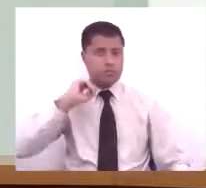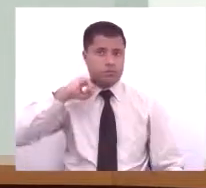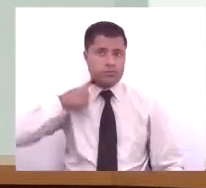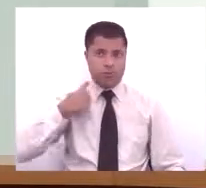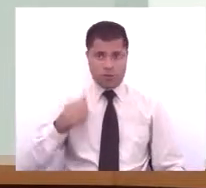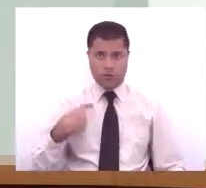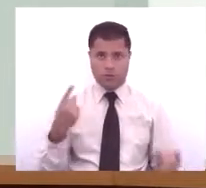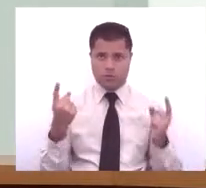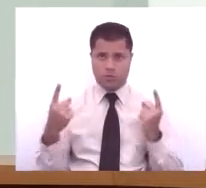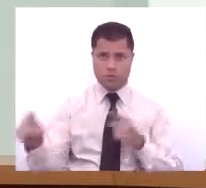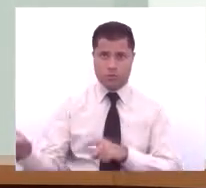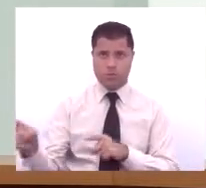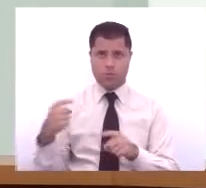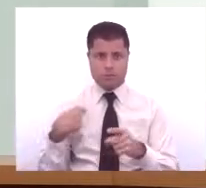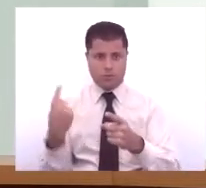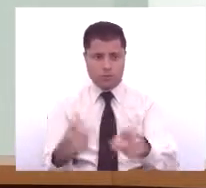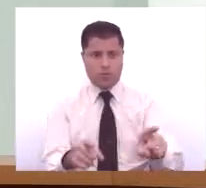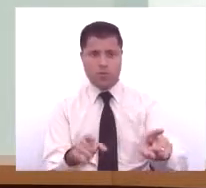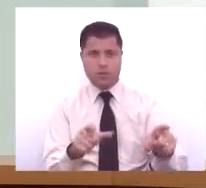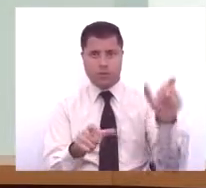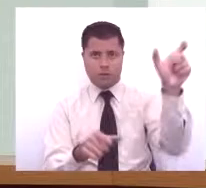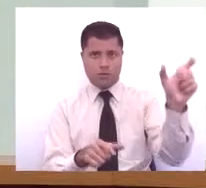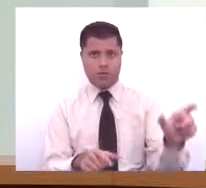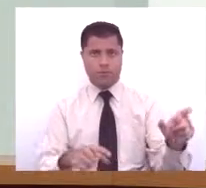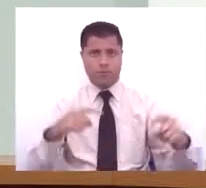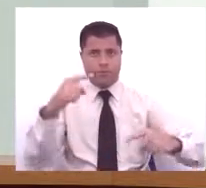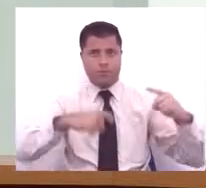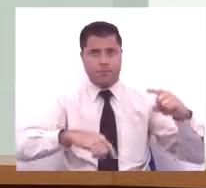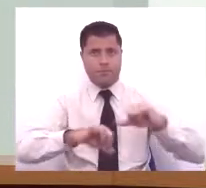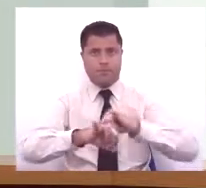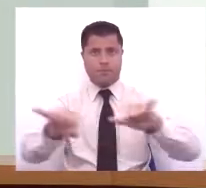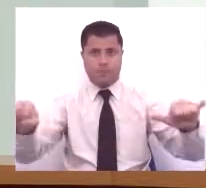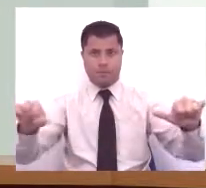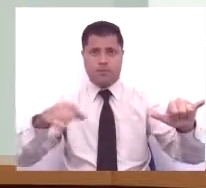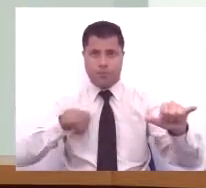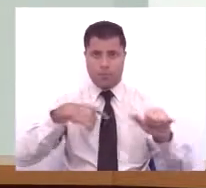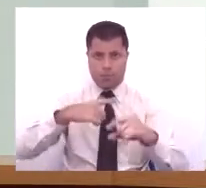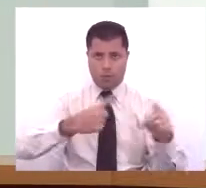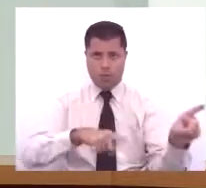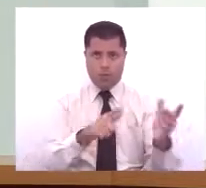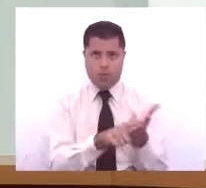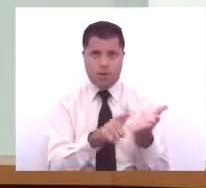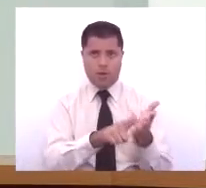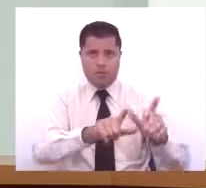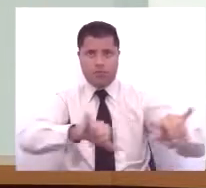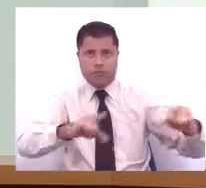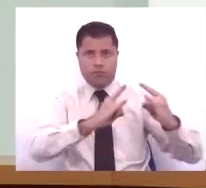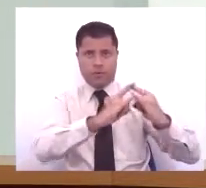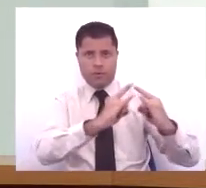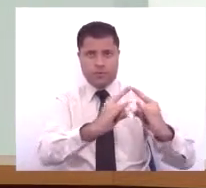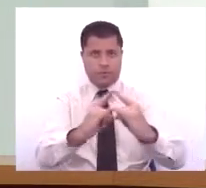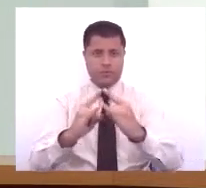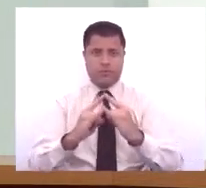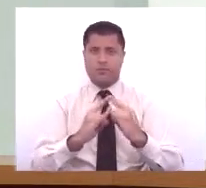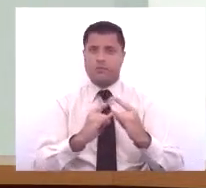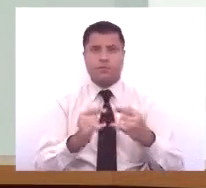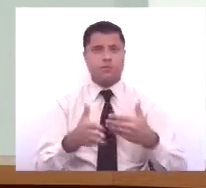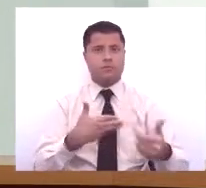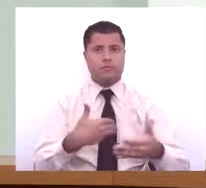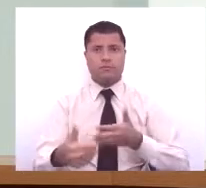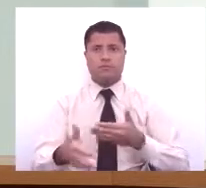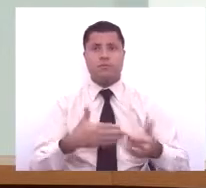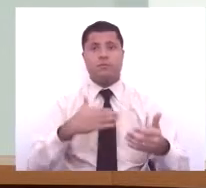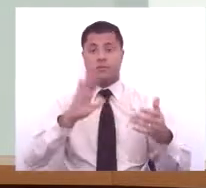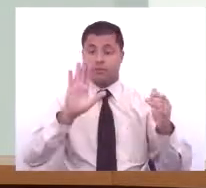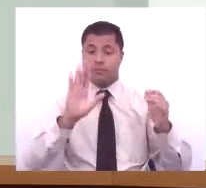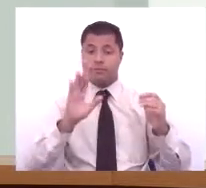contra propaganda política, não sou contra material, porém, deve ser feito sim dentro do bom